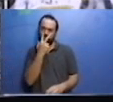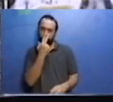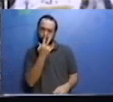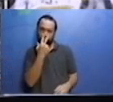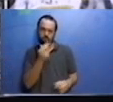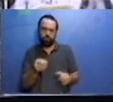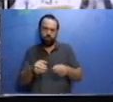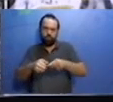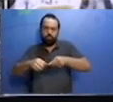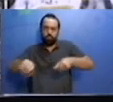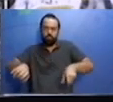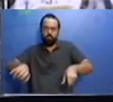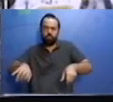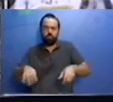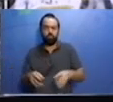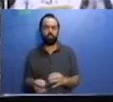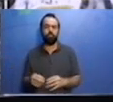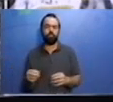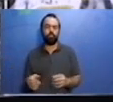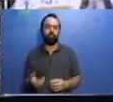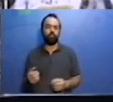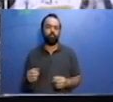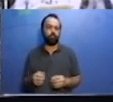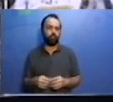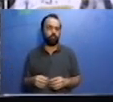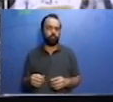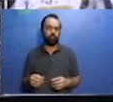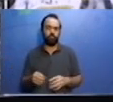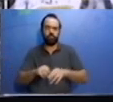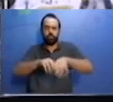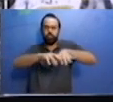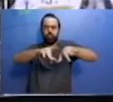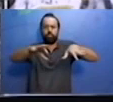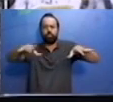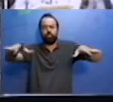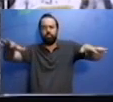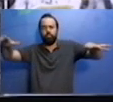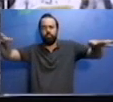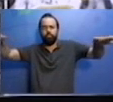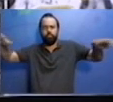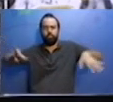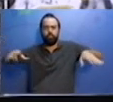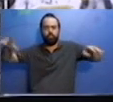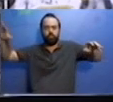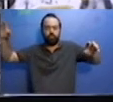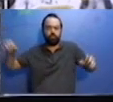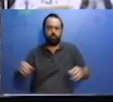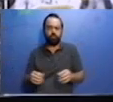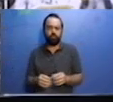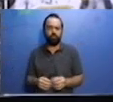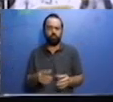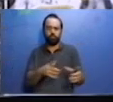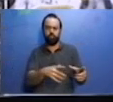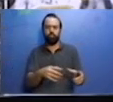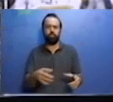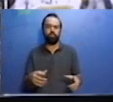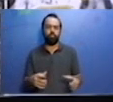como se fossem ovos. Não são ovos, mas é como se fossem ovos que espalham e vão permitir que esse fungo se multiplique em outro